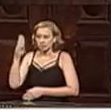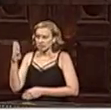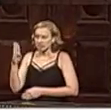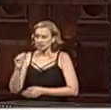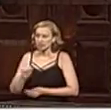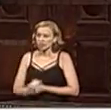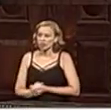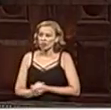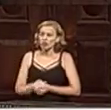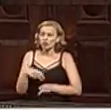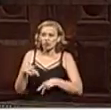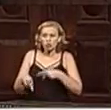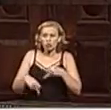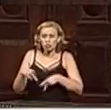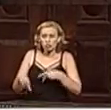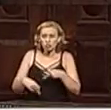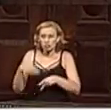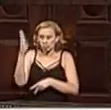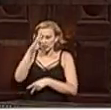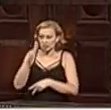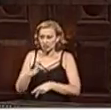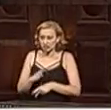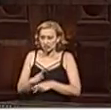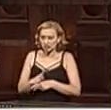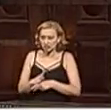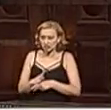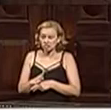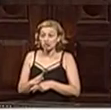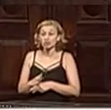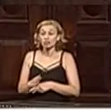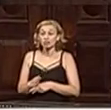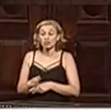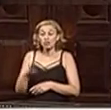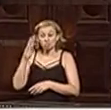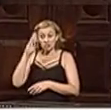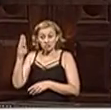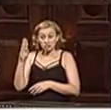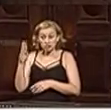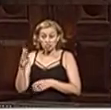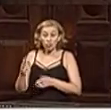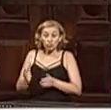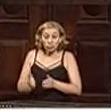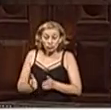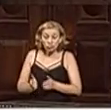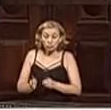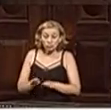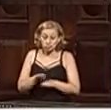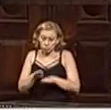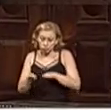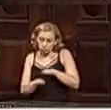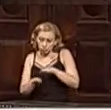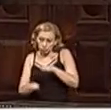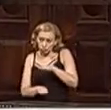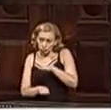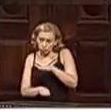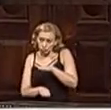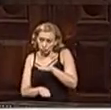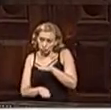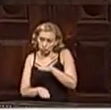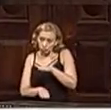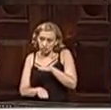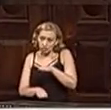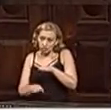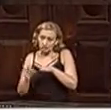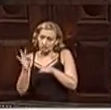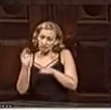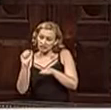que a população brasileira, principalmente as classes mais baixas e a classe média, é sobretaxada